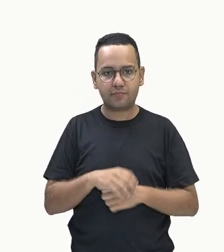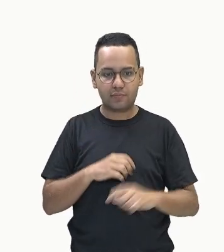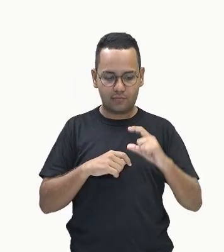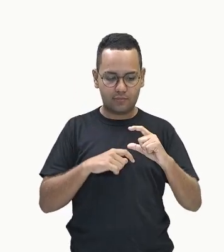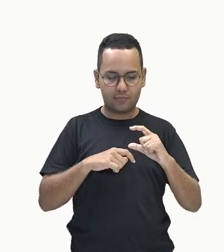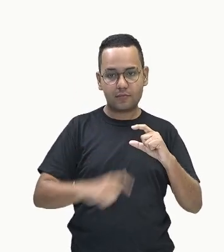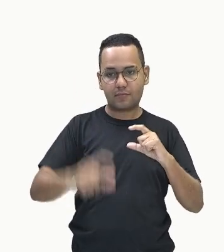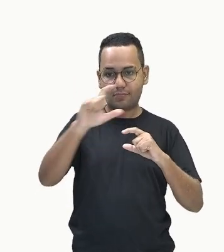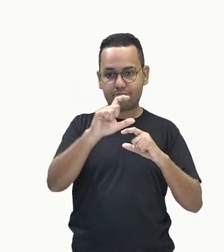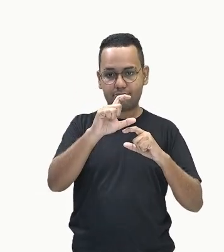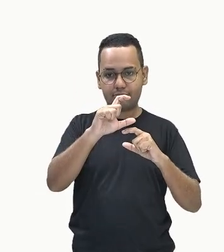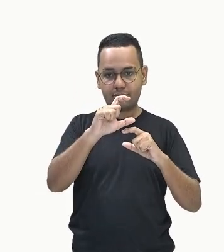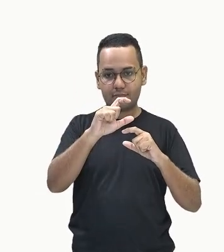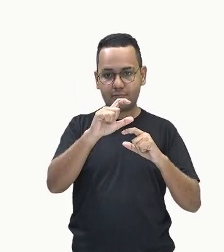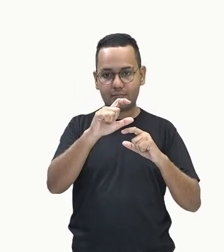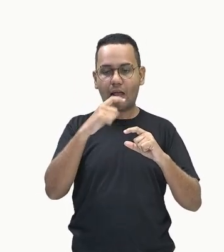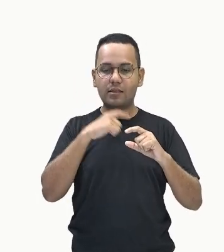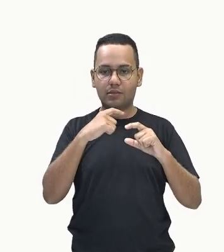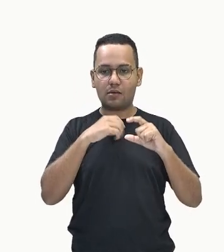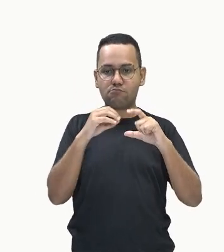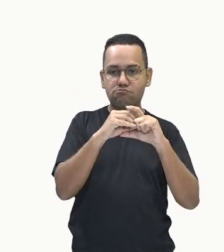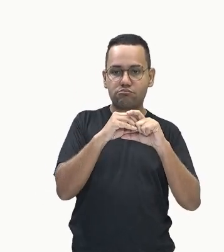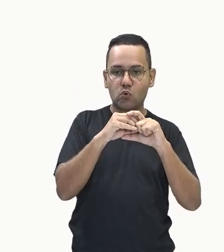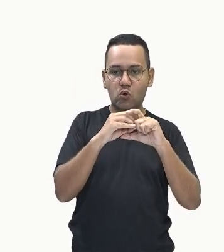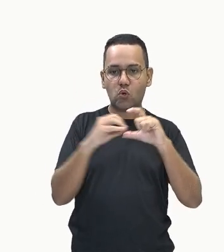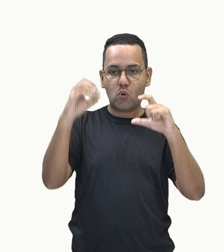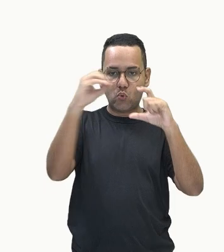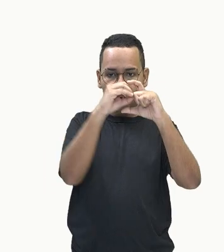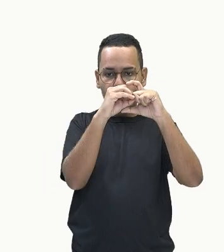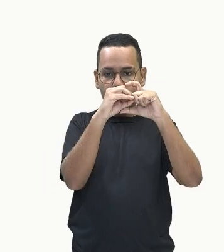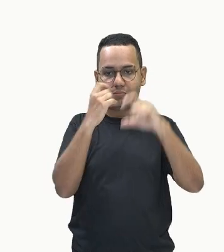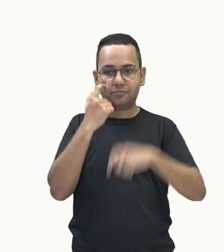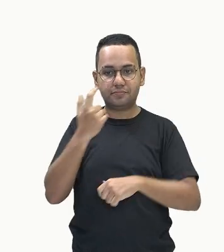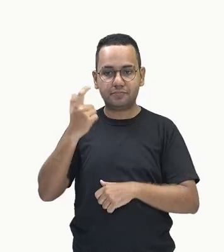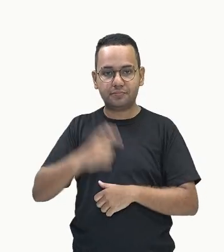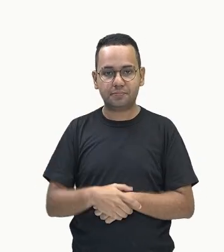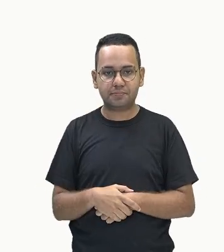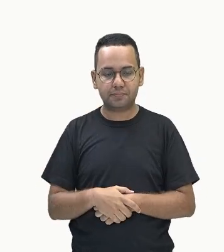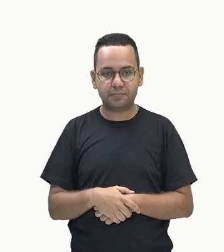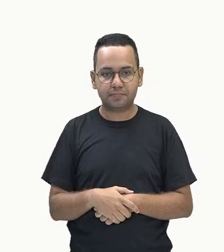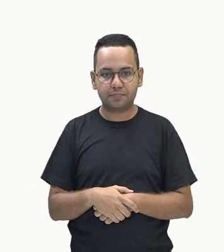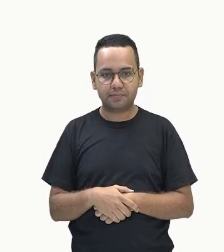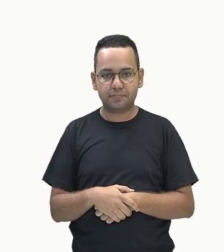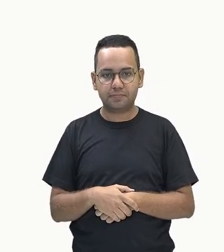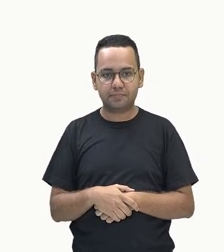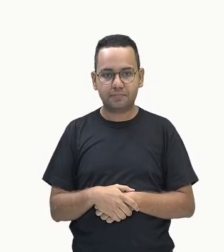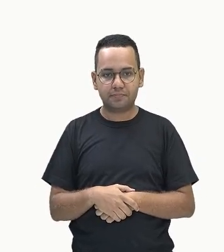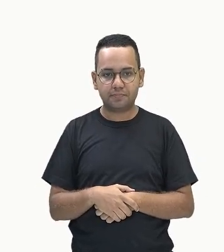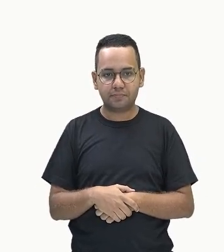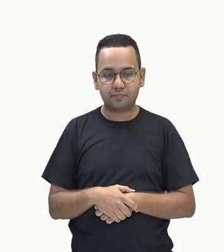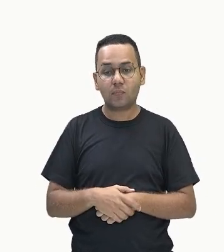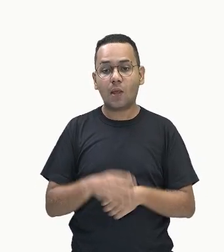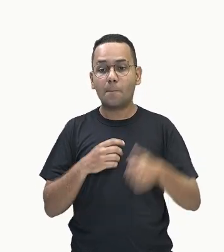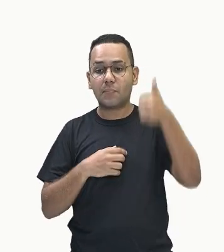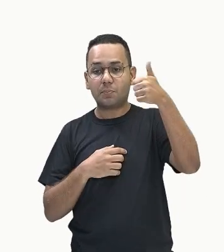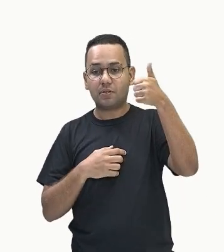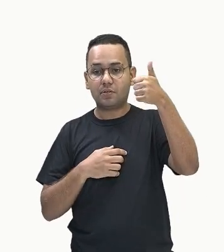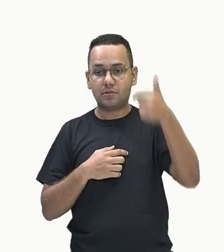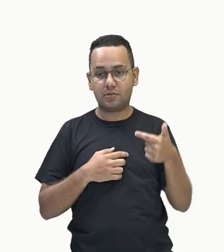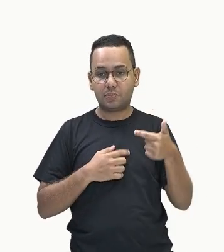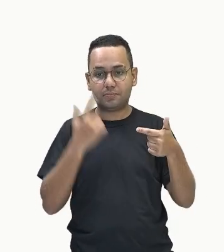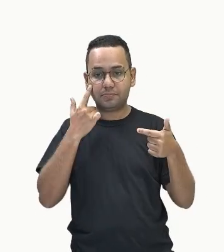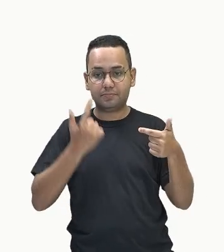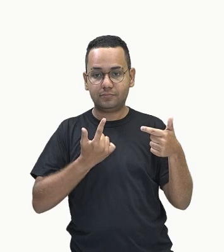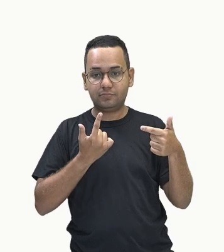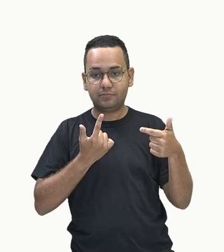e uma camada de células na parte de baixo. Eu vou apenas separar as duas camadas, a primeira camada e